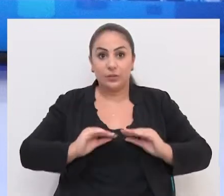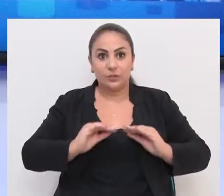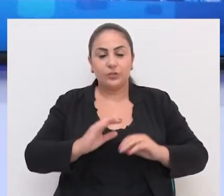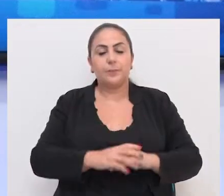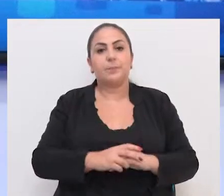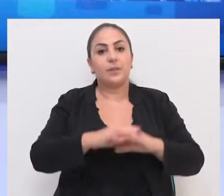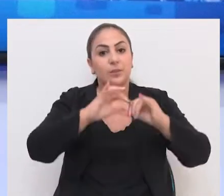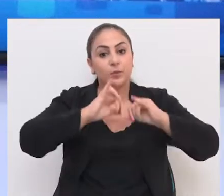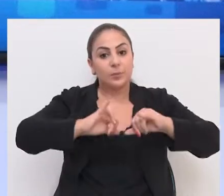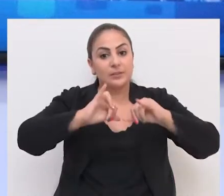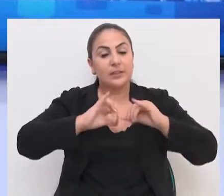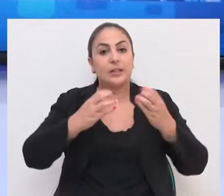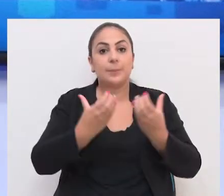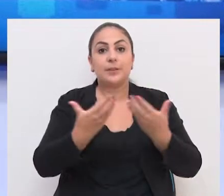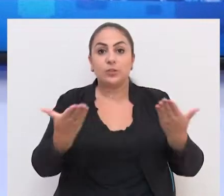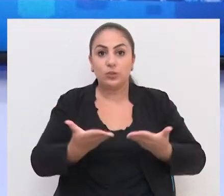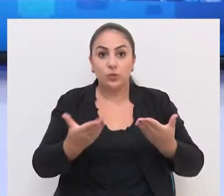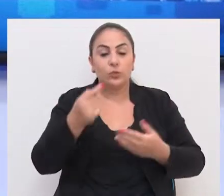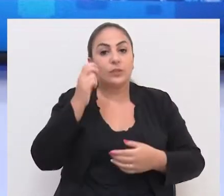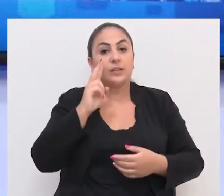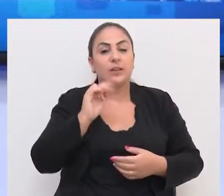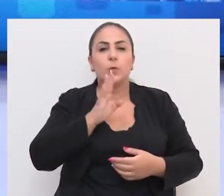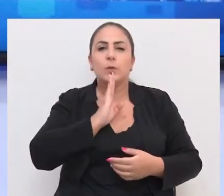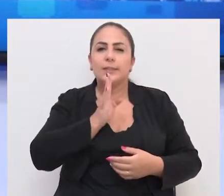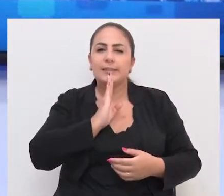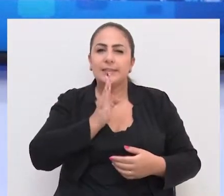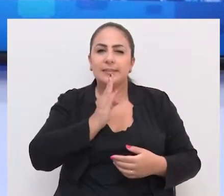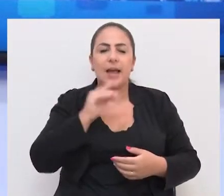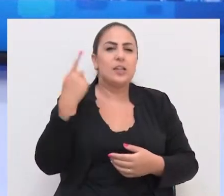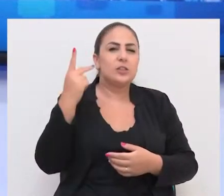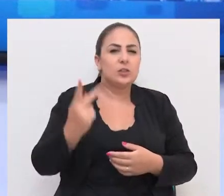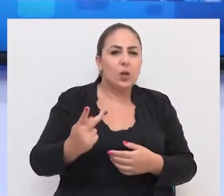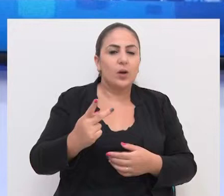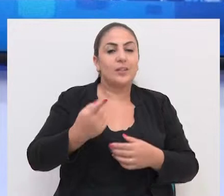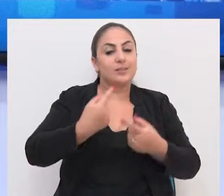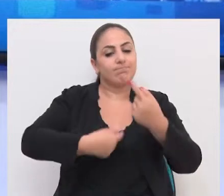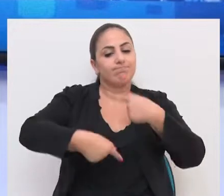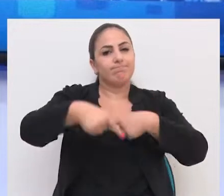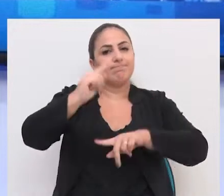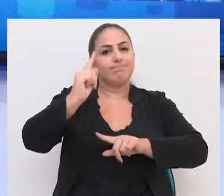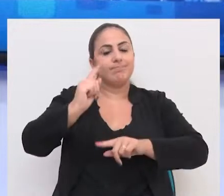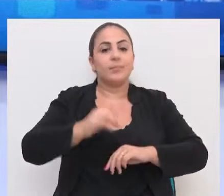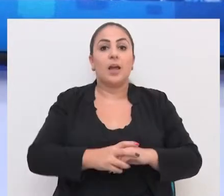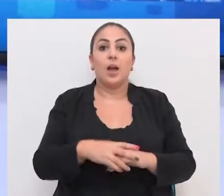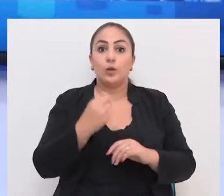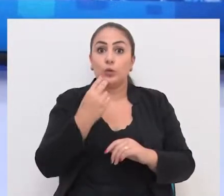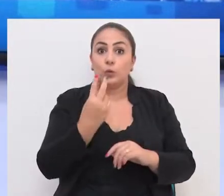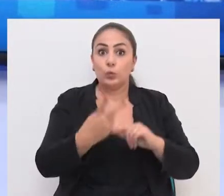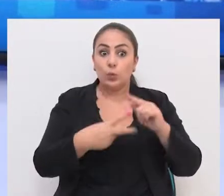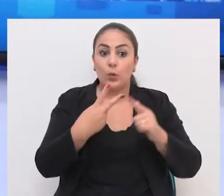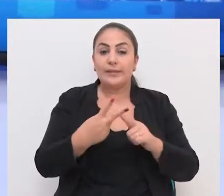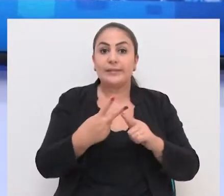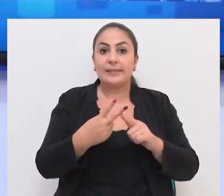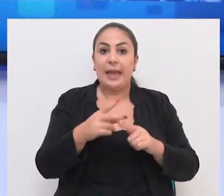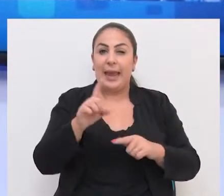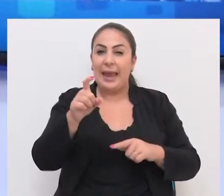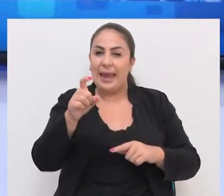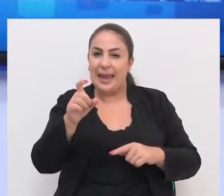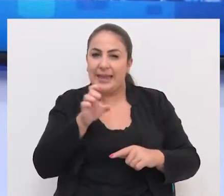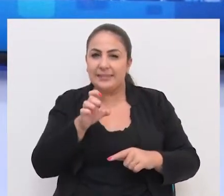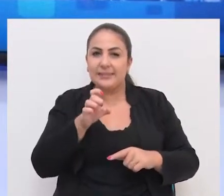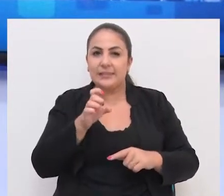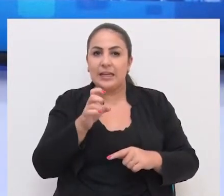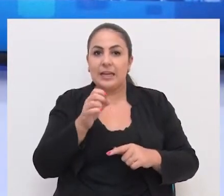Boa noite! No Jornal da Câmara de hoje você vai conhecer histórias de superação. 2 ex-dependentes